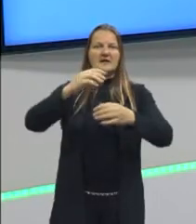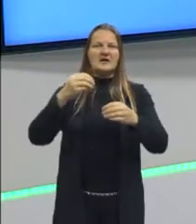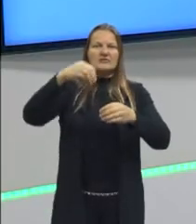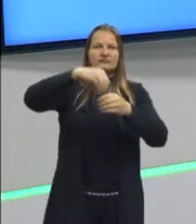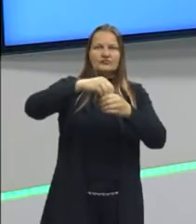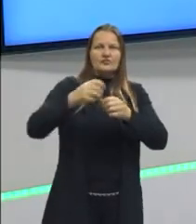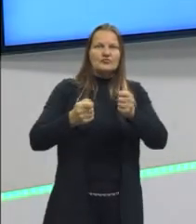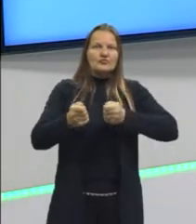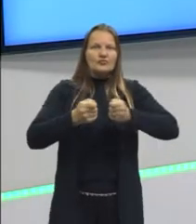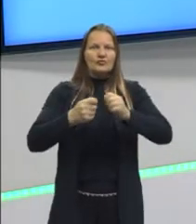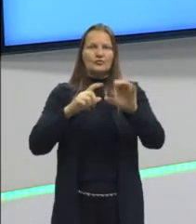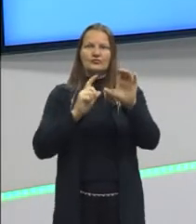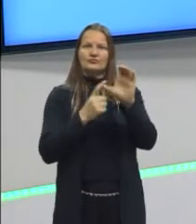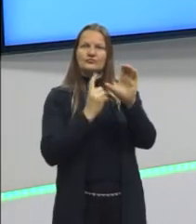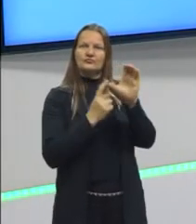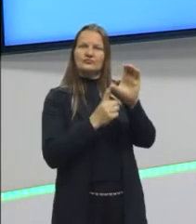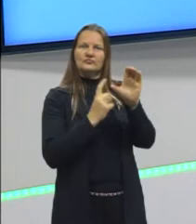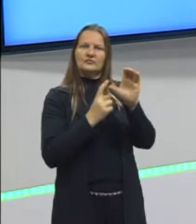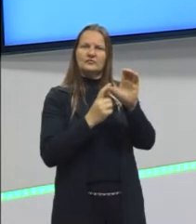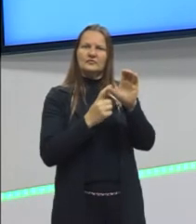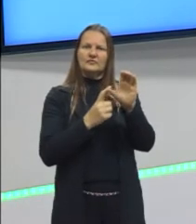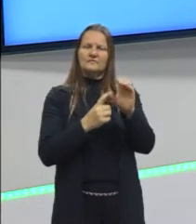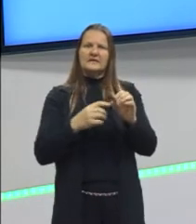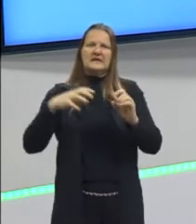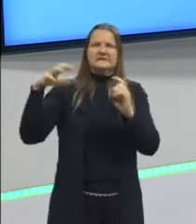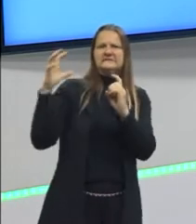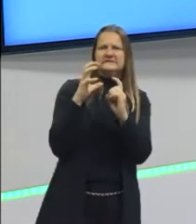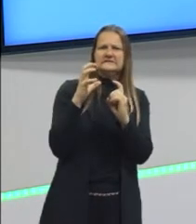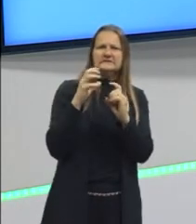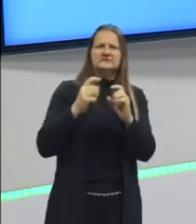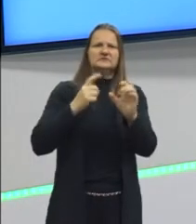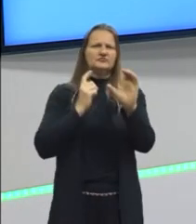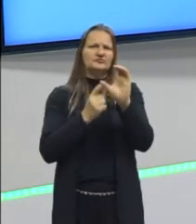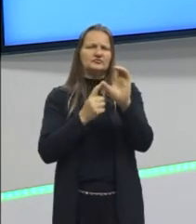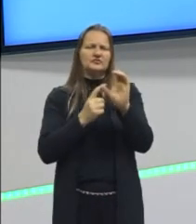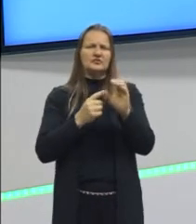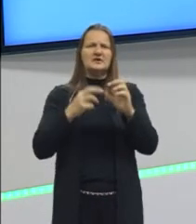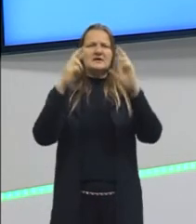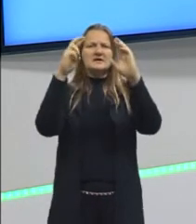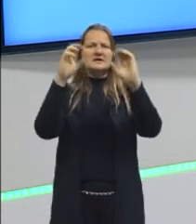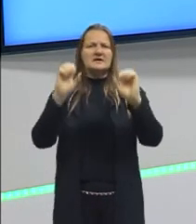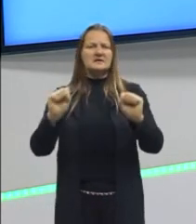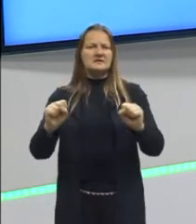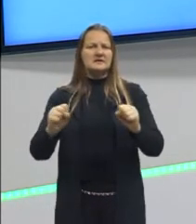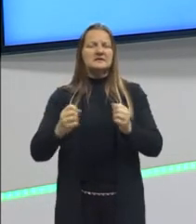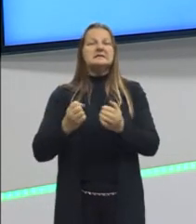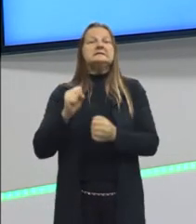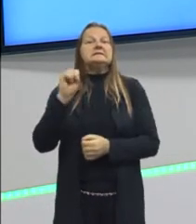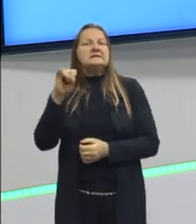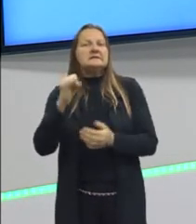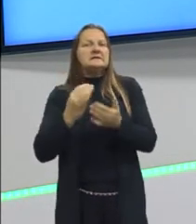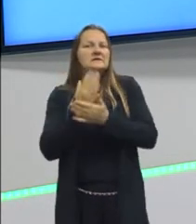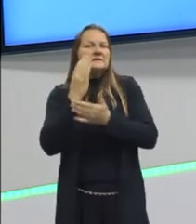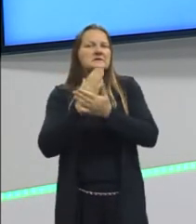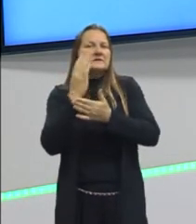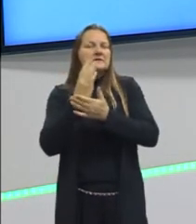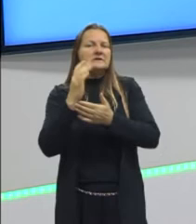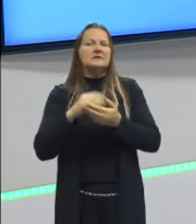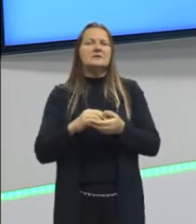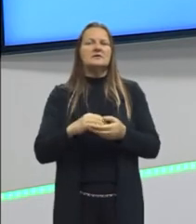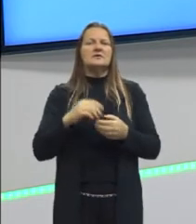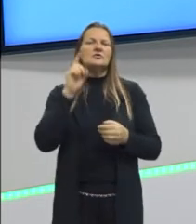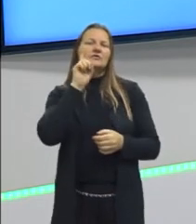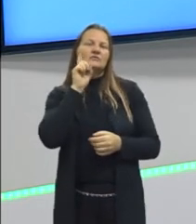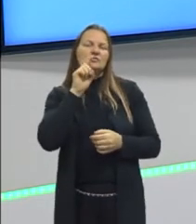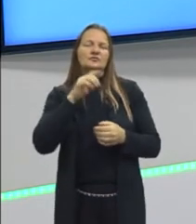Então essas propagandas anti-comunistas de que se os soviéticos ganhassem a Guerra Fria dominassem nos